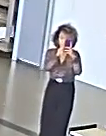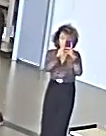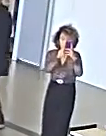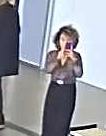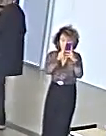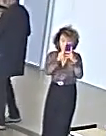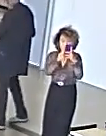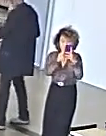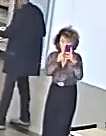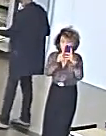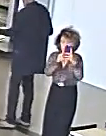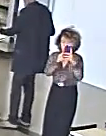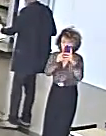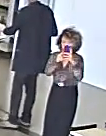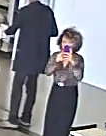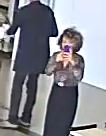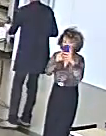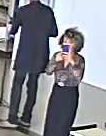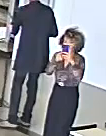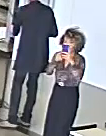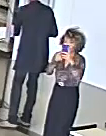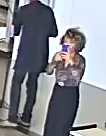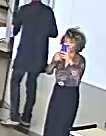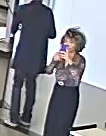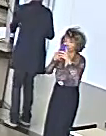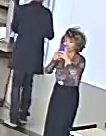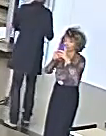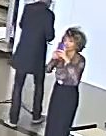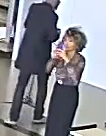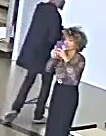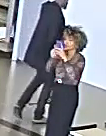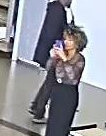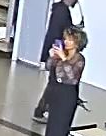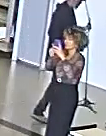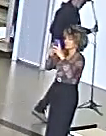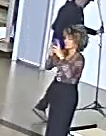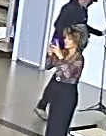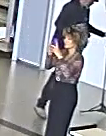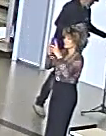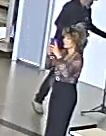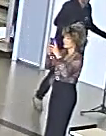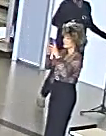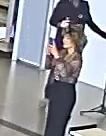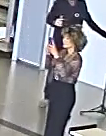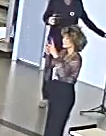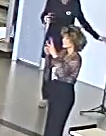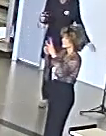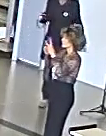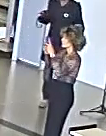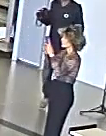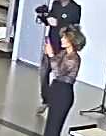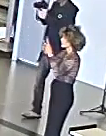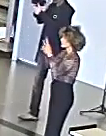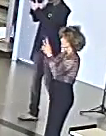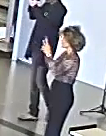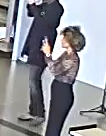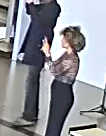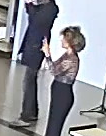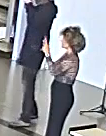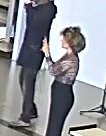no Brasil, e pela escolha de Belo Horizonte como primeira cidade. E, inicialmente, eu tive